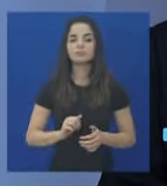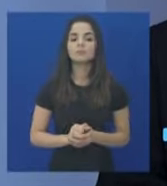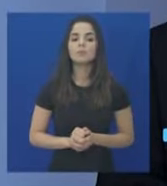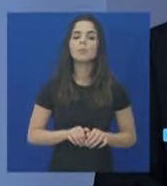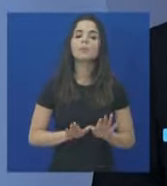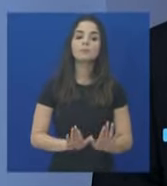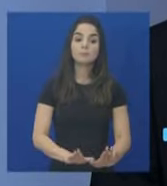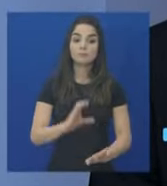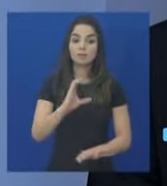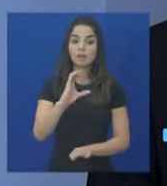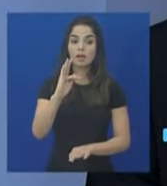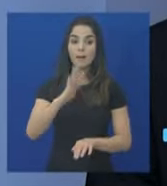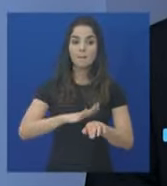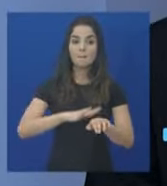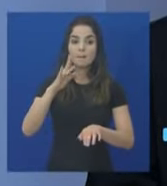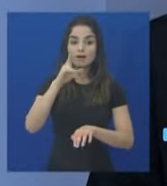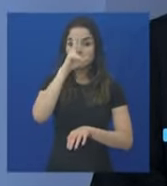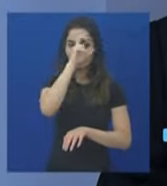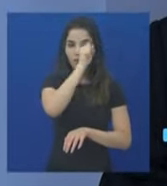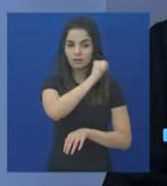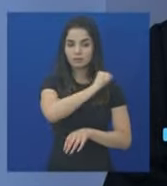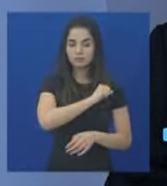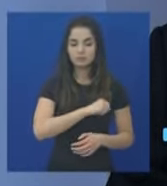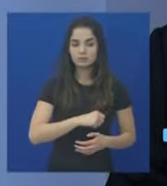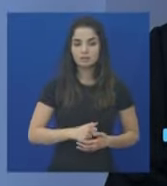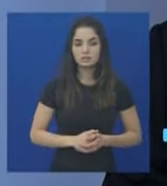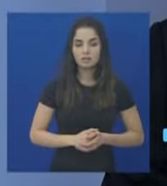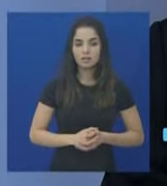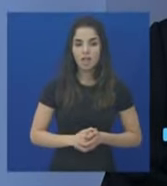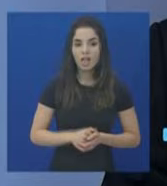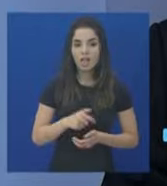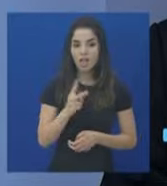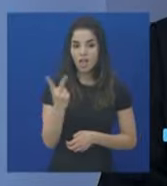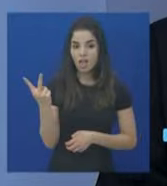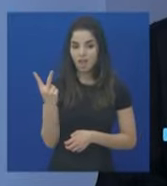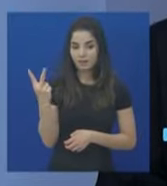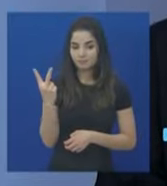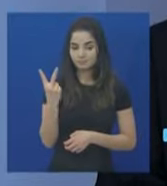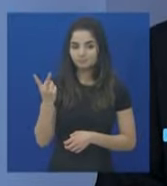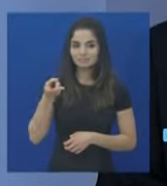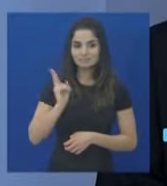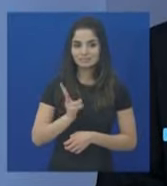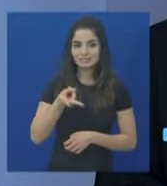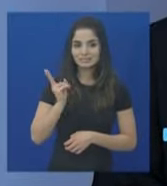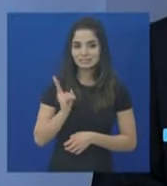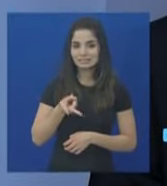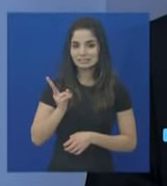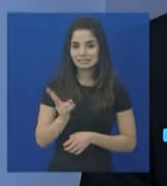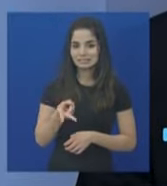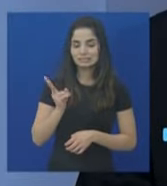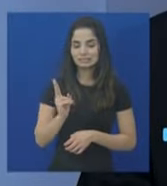forte do que o projeto deles. Eles, ao longo desses 20 anos, não regulamentaram o Plano Diretor e